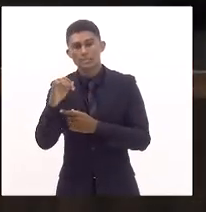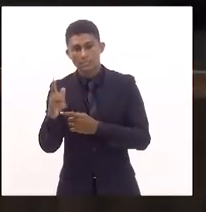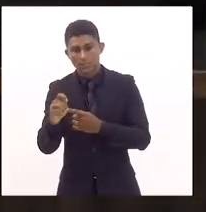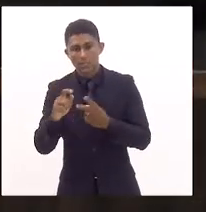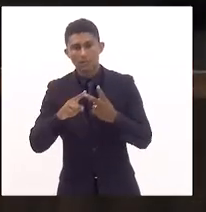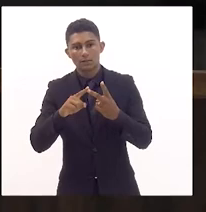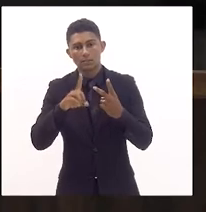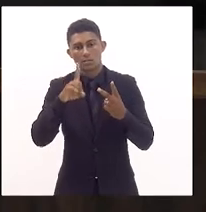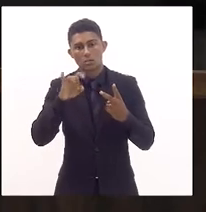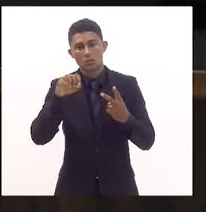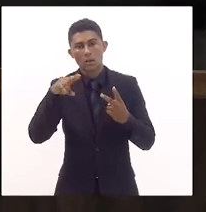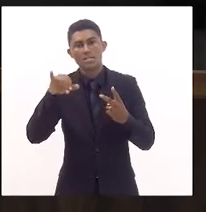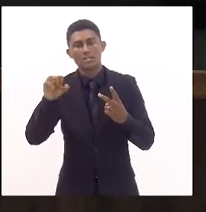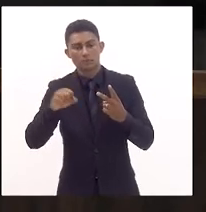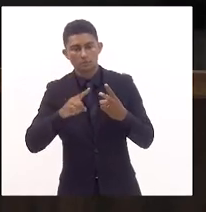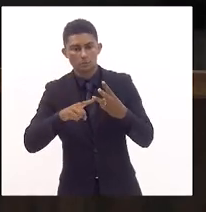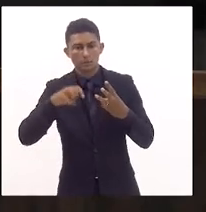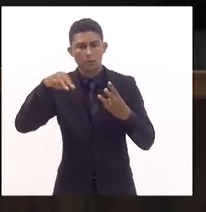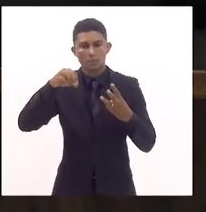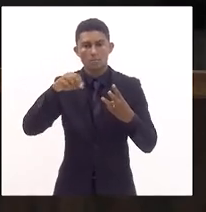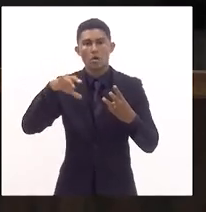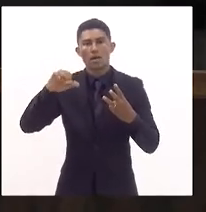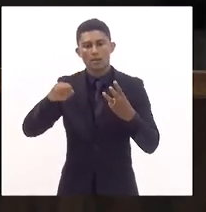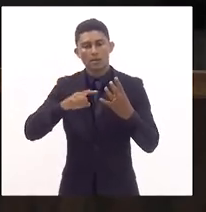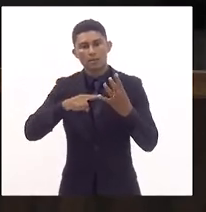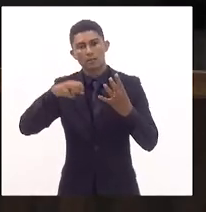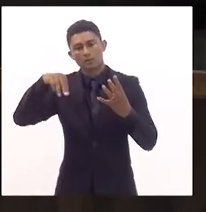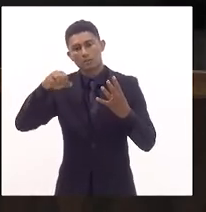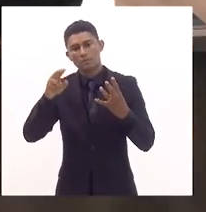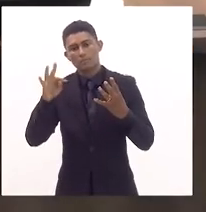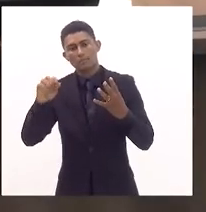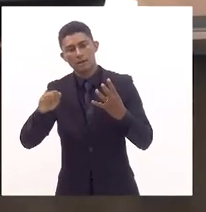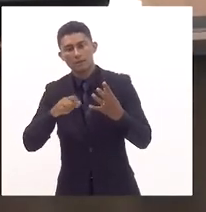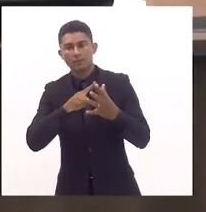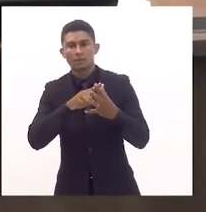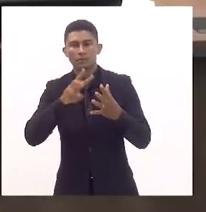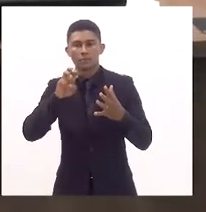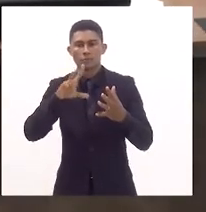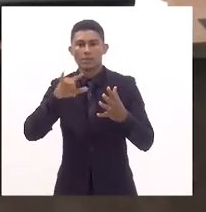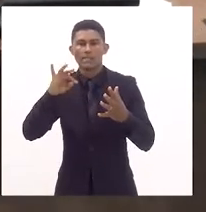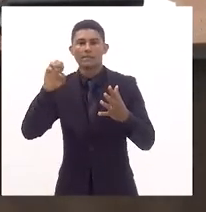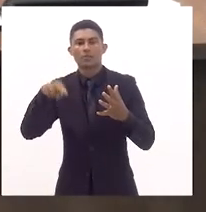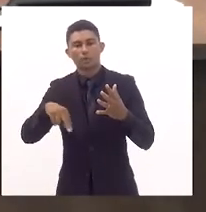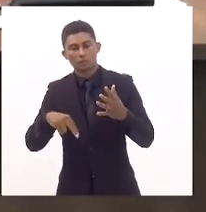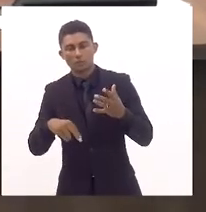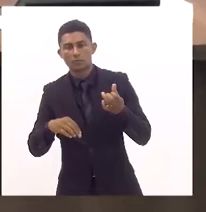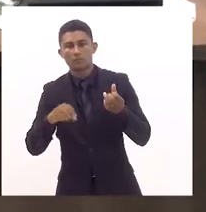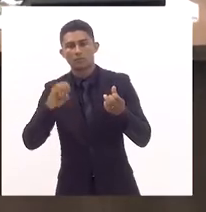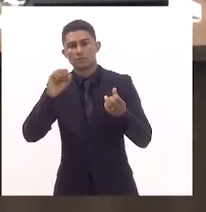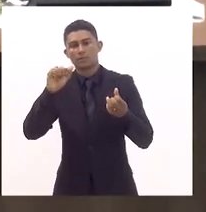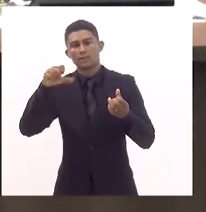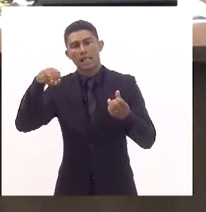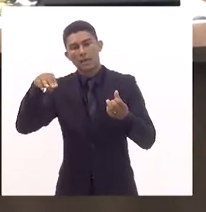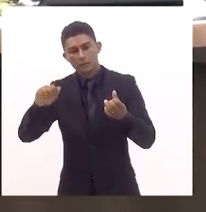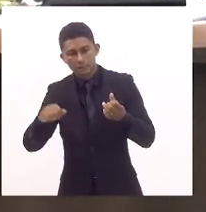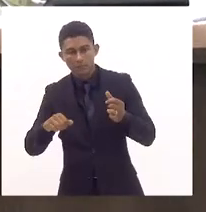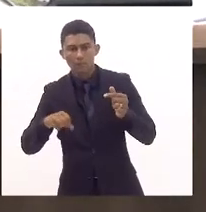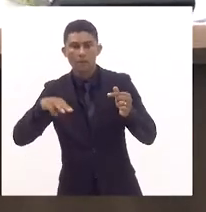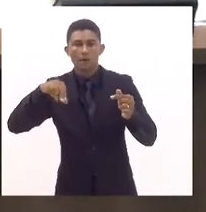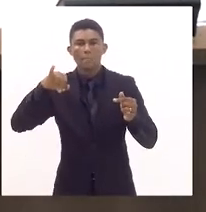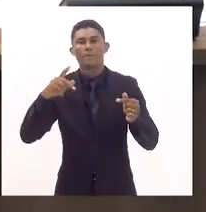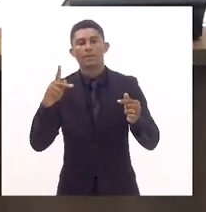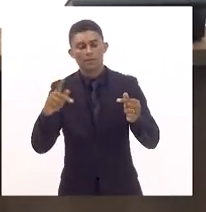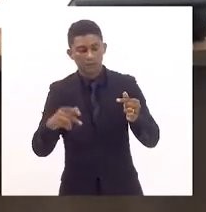deputado Dionísio, deputada Mônica, deputada Marta, deputado Everton, deputado Salema, deputado Mink, deputada